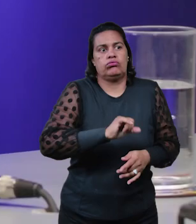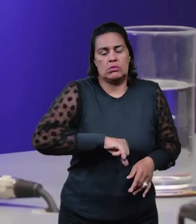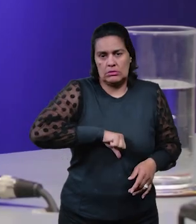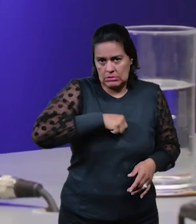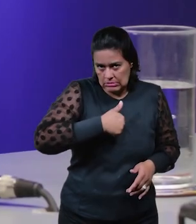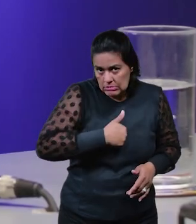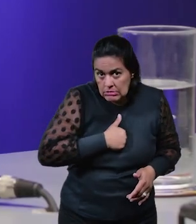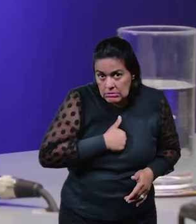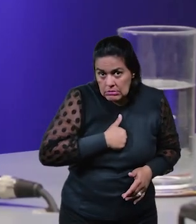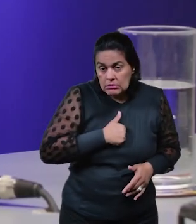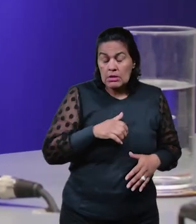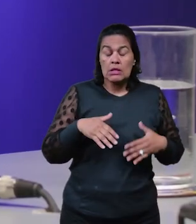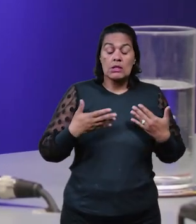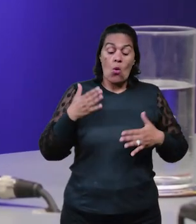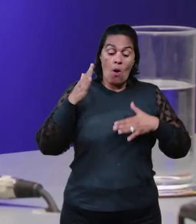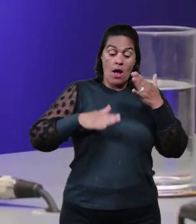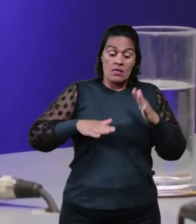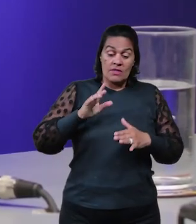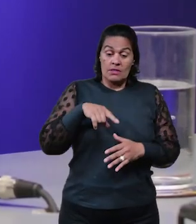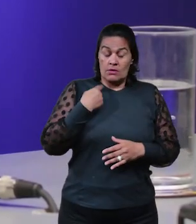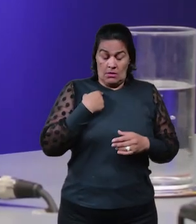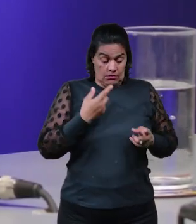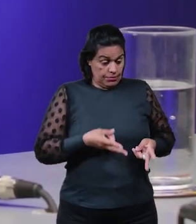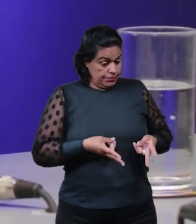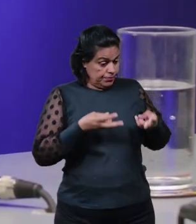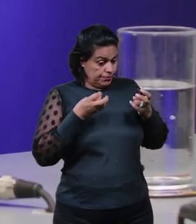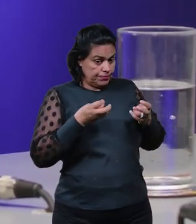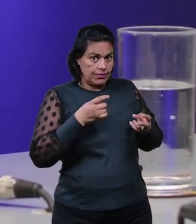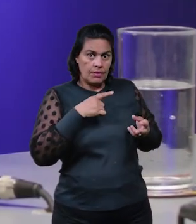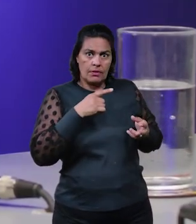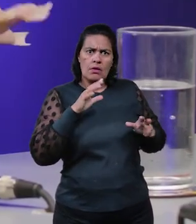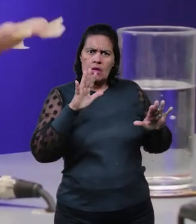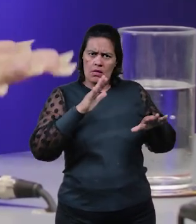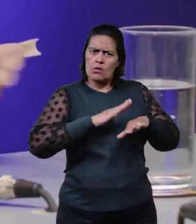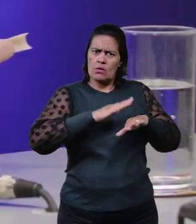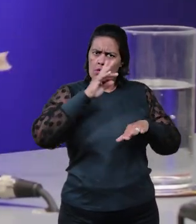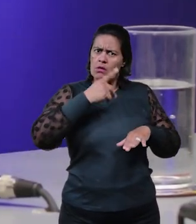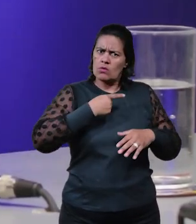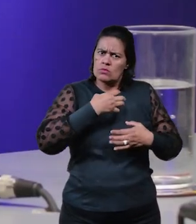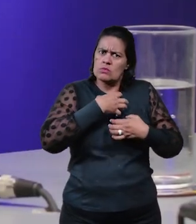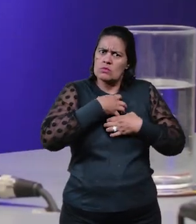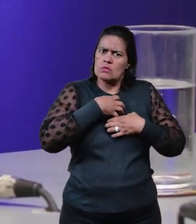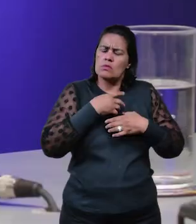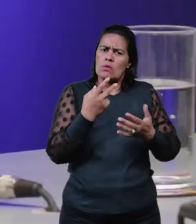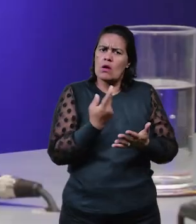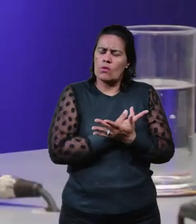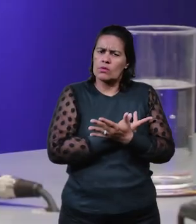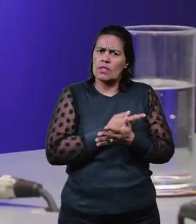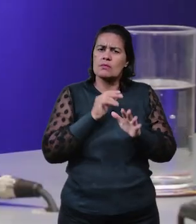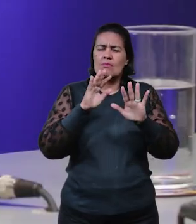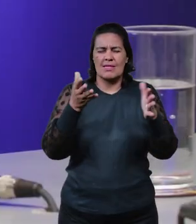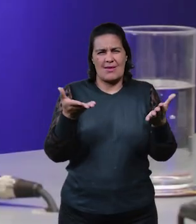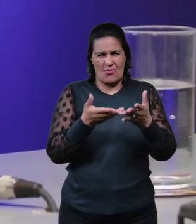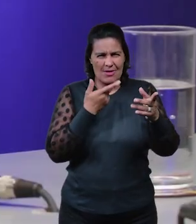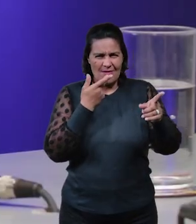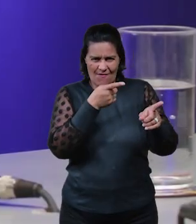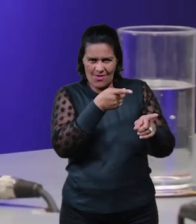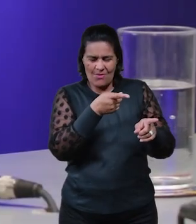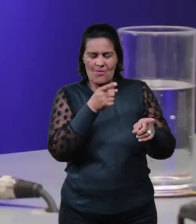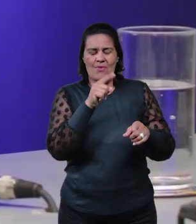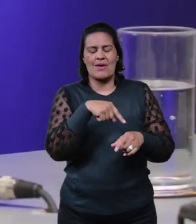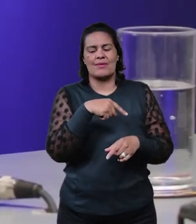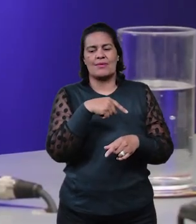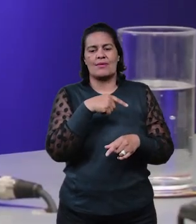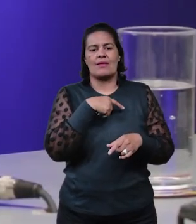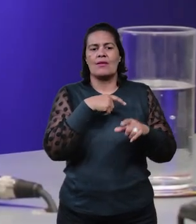se depara com coisas que às vezes eu me sentia muitas vezes não muito preparada. Agora, como você falou, né, eu me identifico como